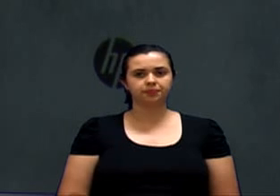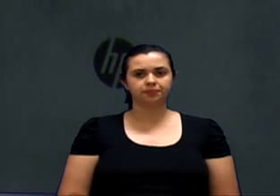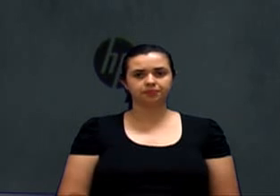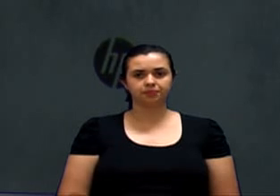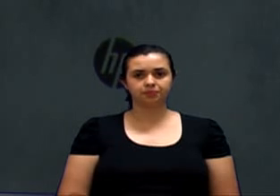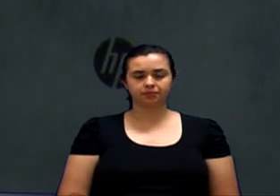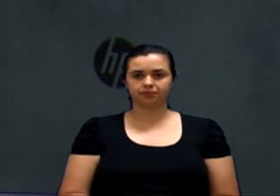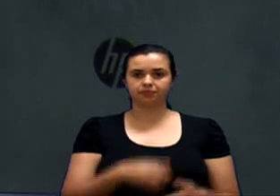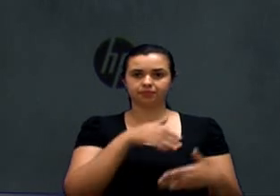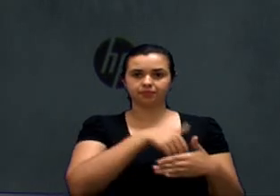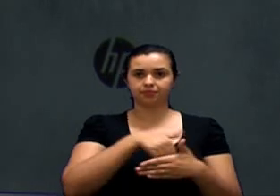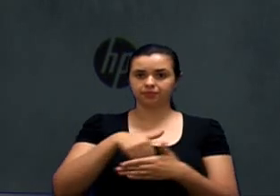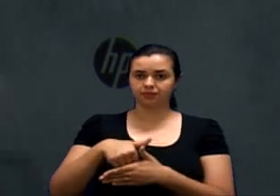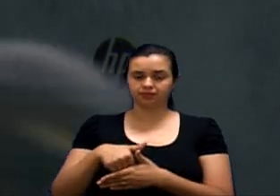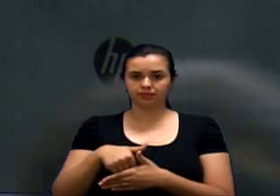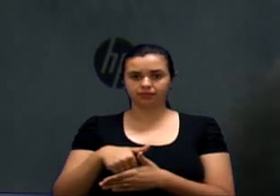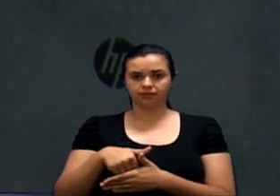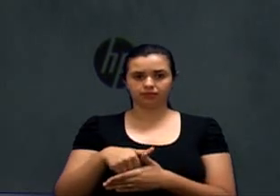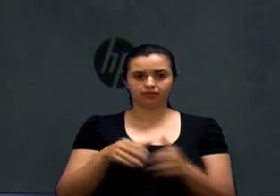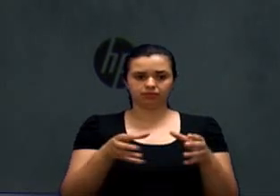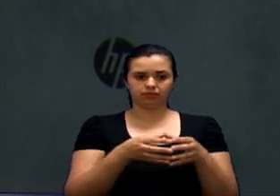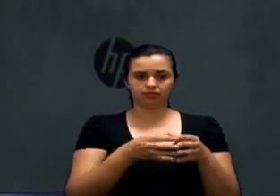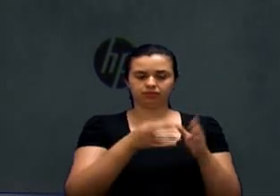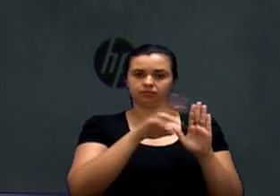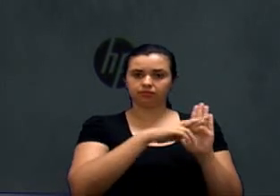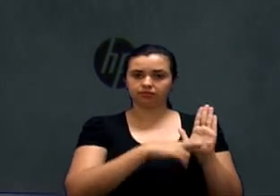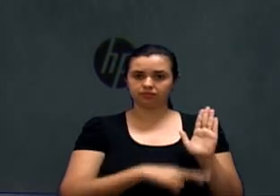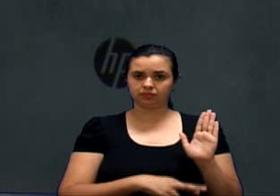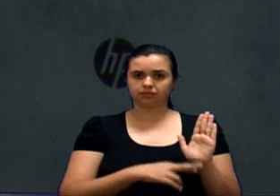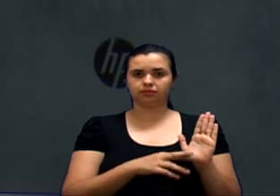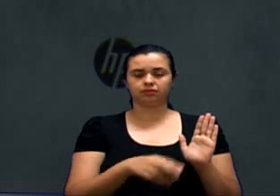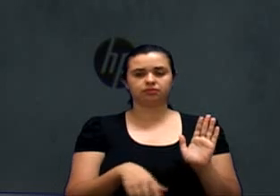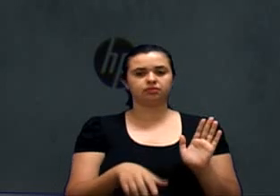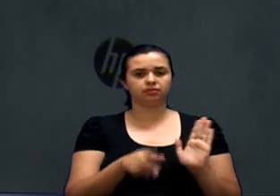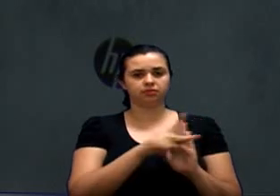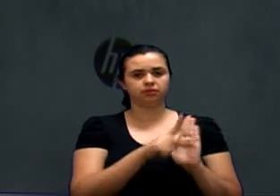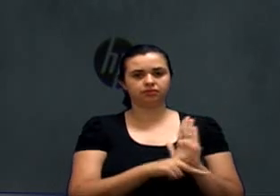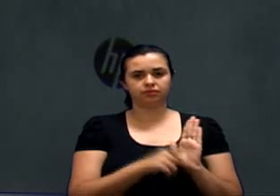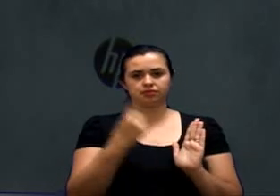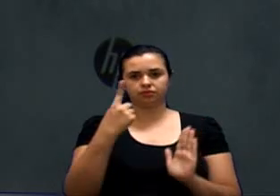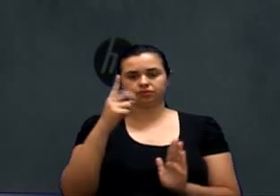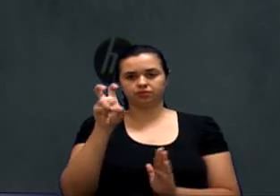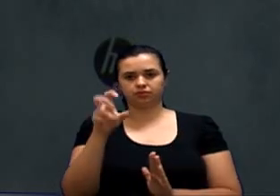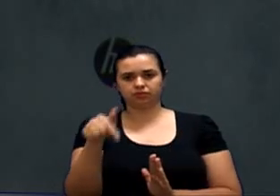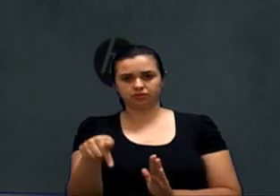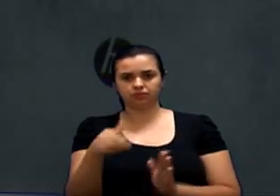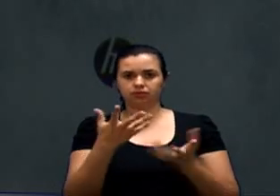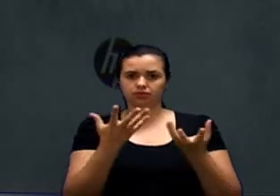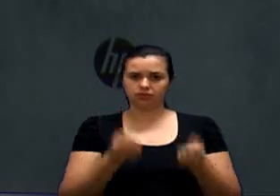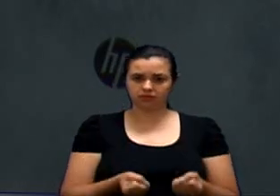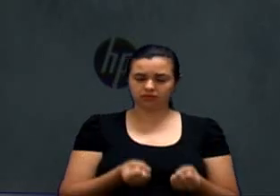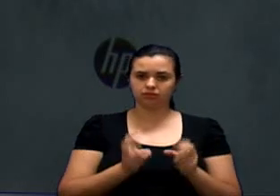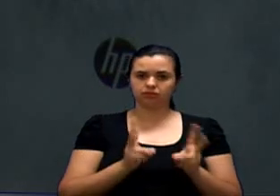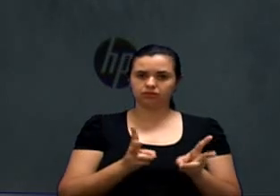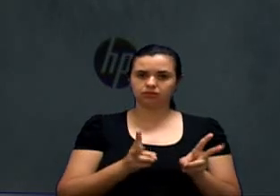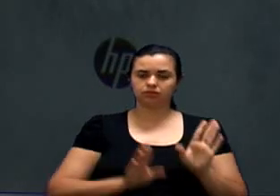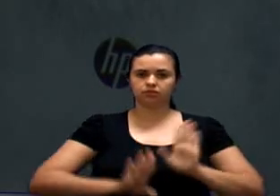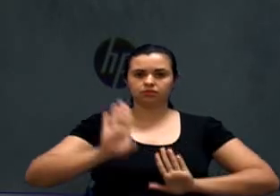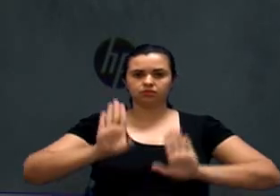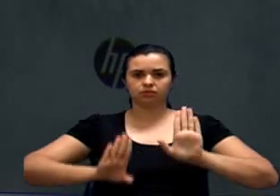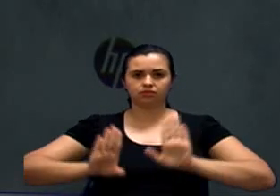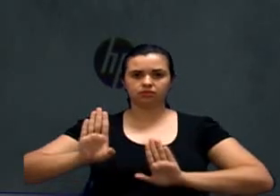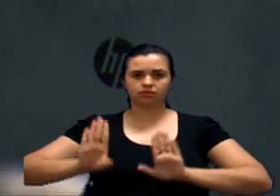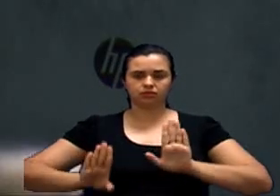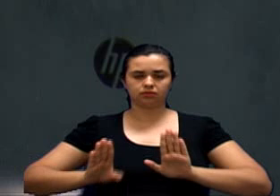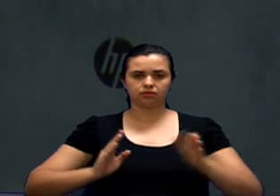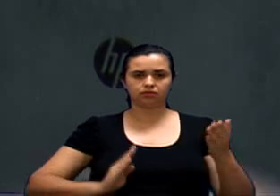Eu coloco em votação a comissão de redação ao projeto de lei 157. Os vereadores que concordam, permaneçam como estão. Os contrários, que